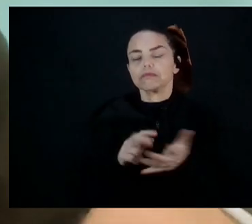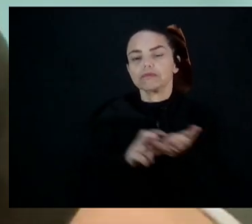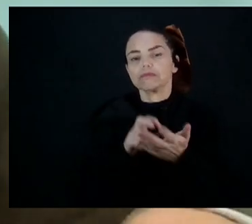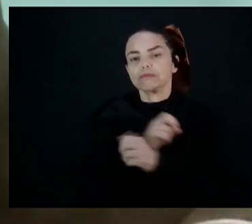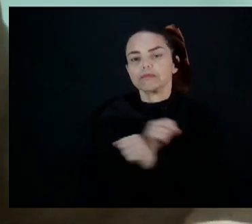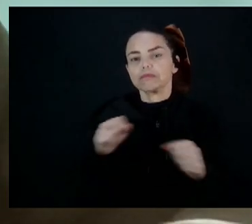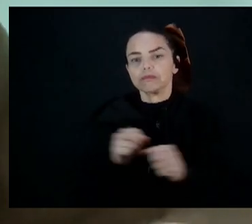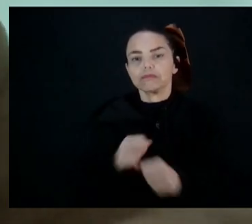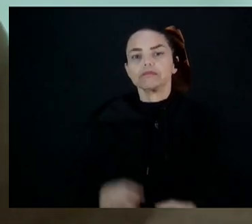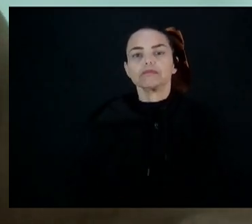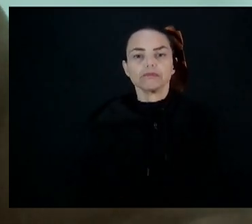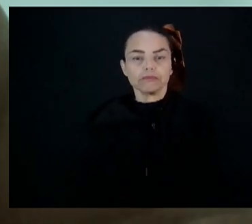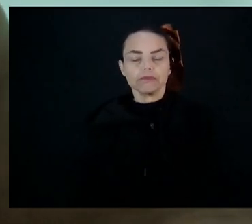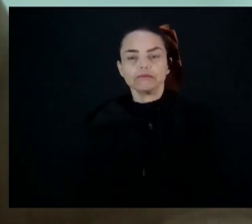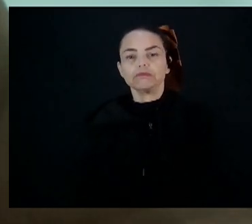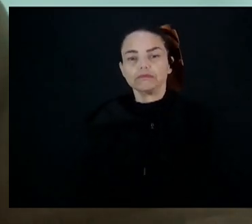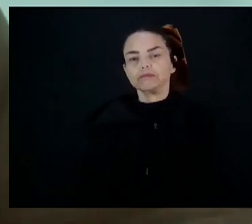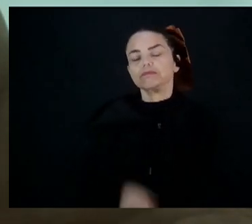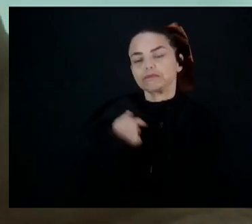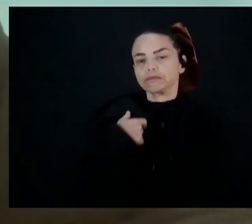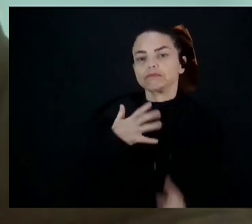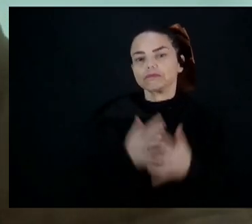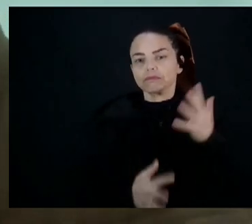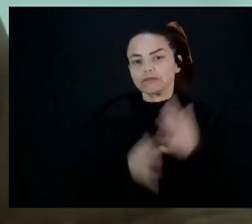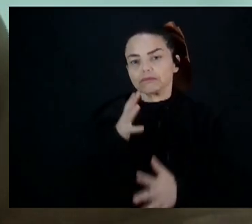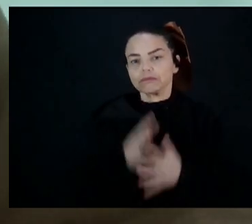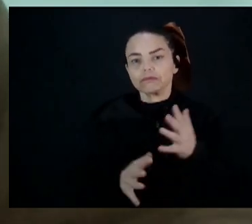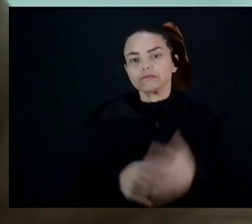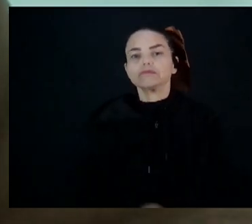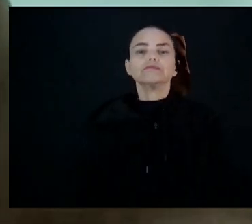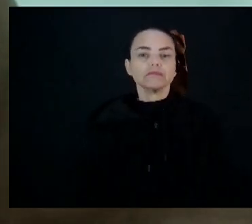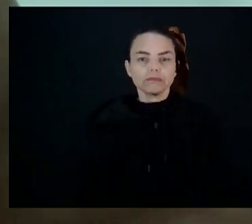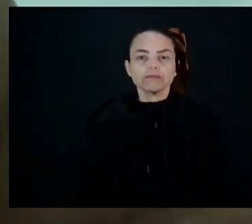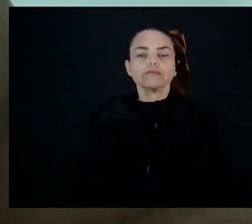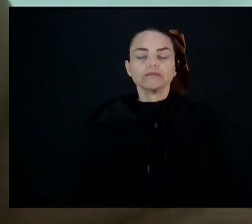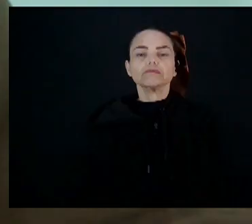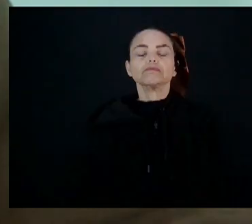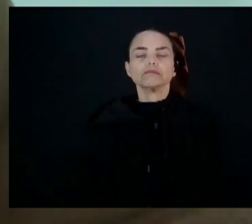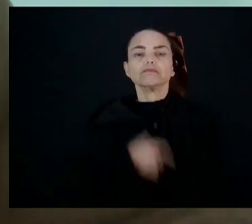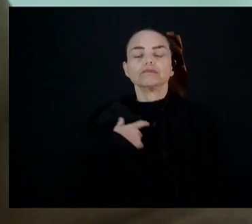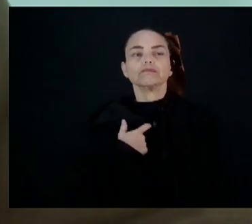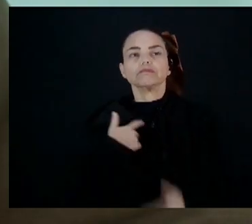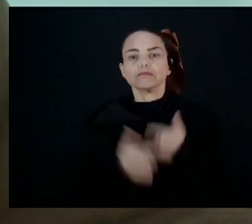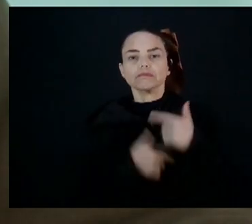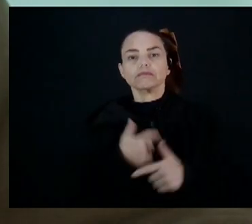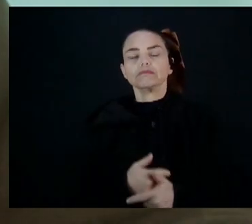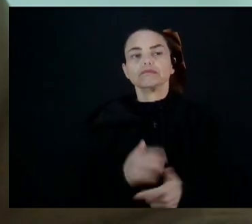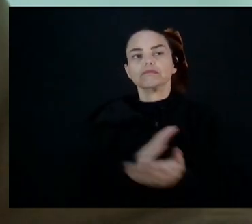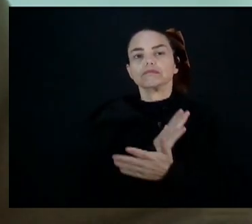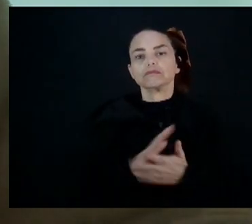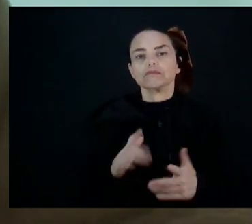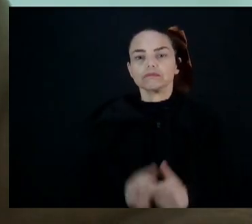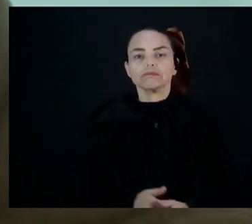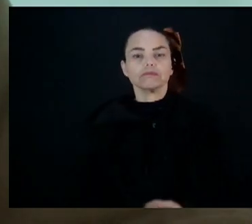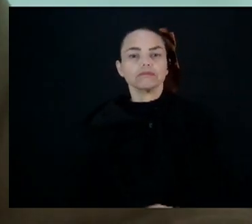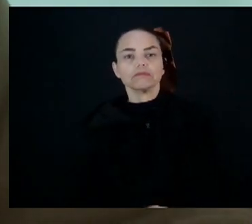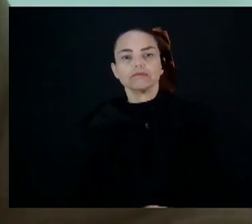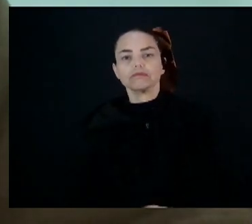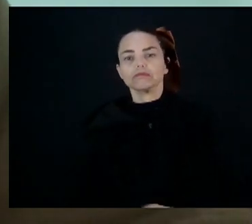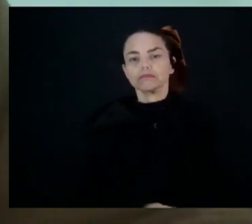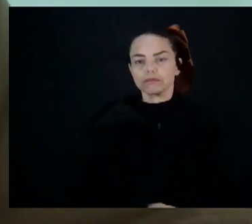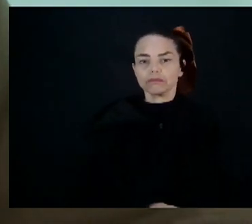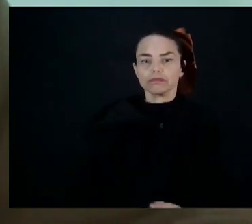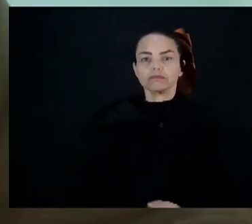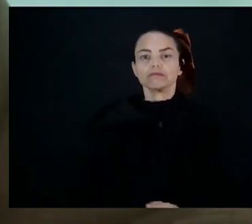fazer... Então, isso atrapalha muito, inclusive, em desempenho. A gente tem algumas ações que a gente tenta trazer